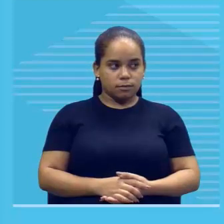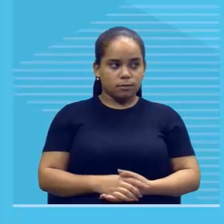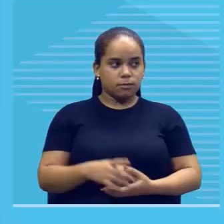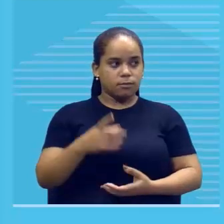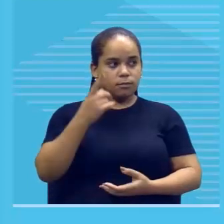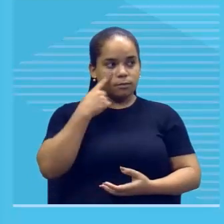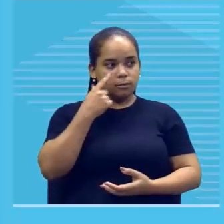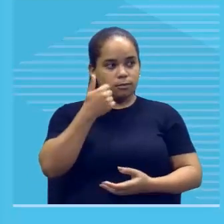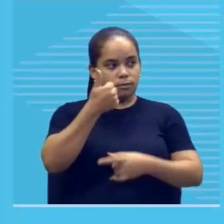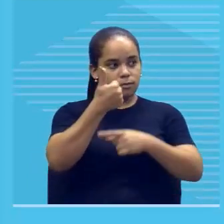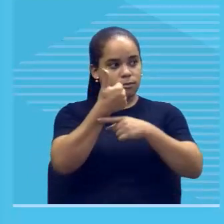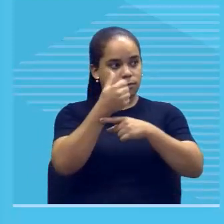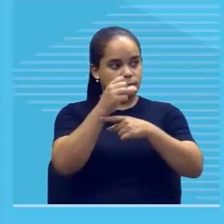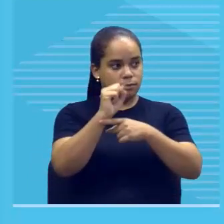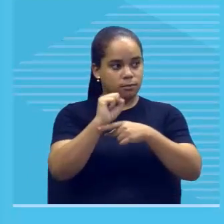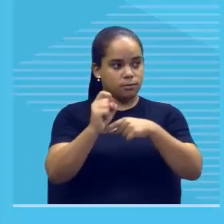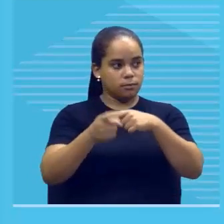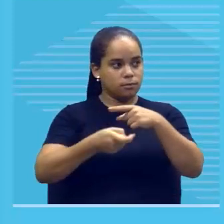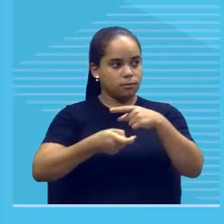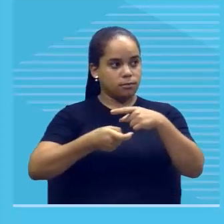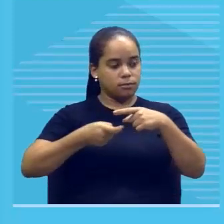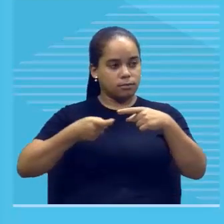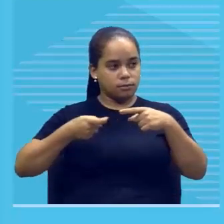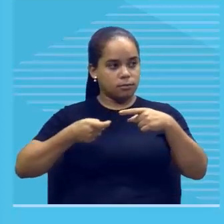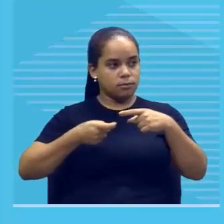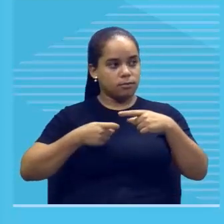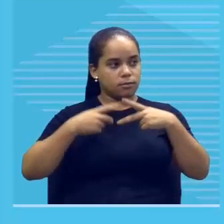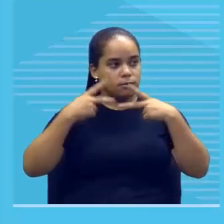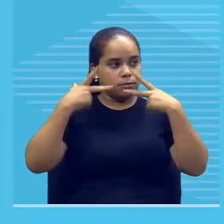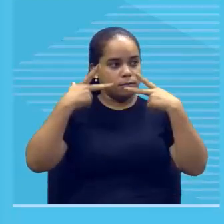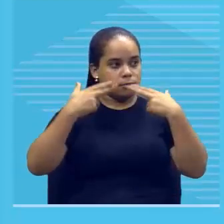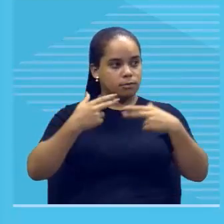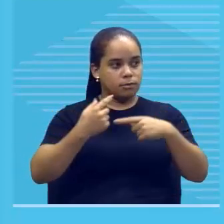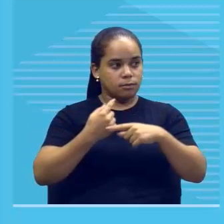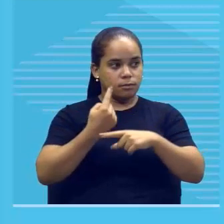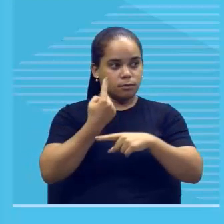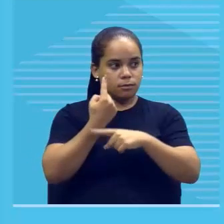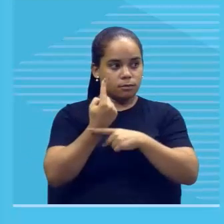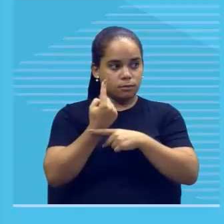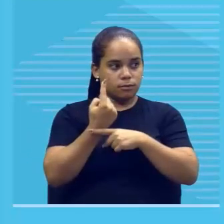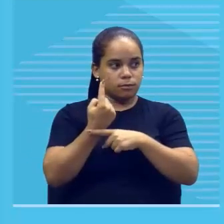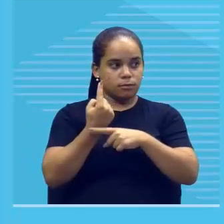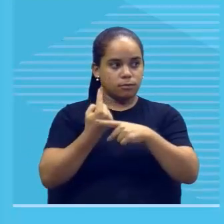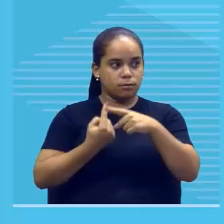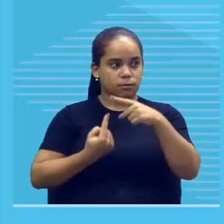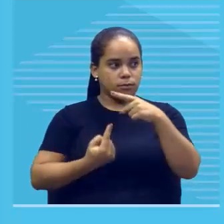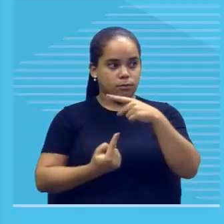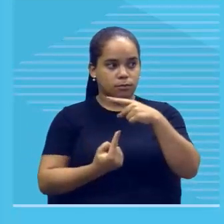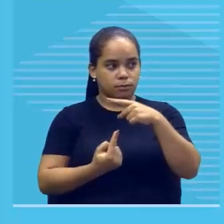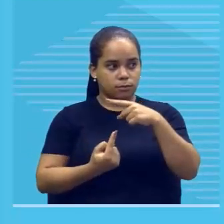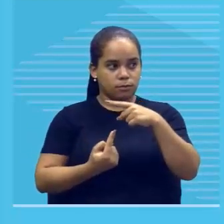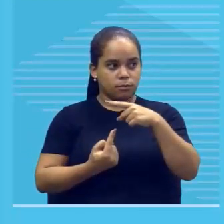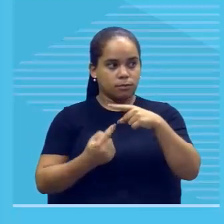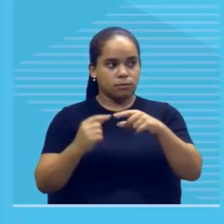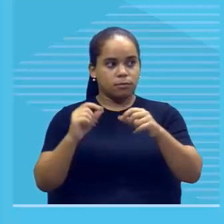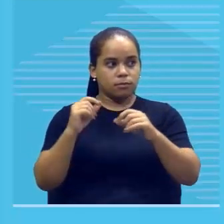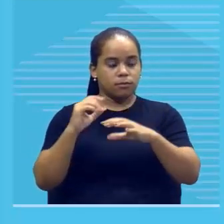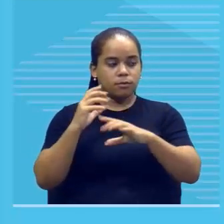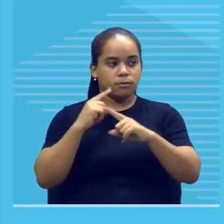aqui 18 sobre x né Igual a que ficou sobre um